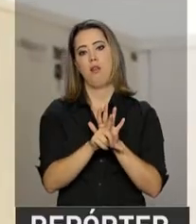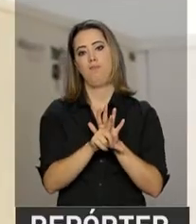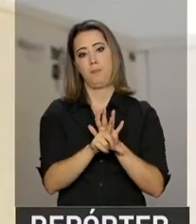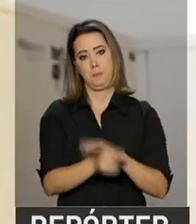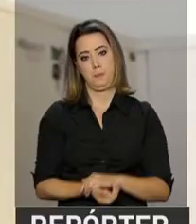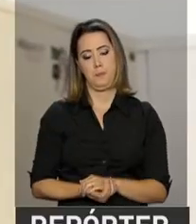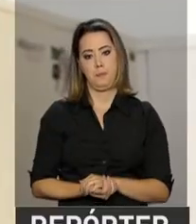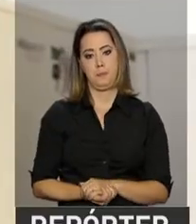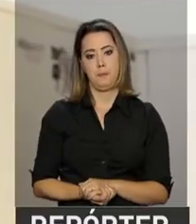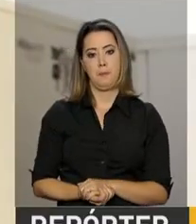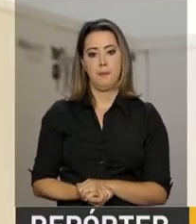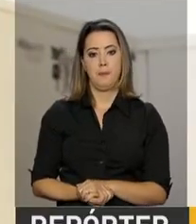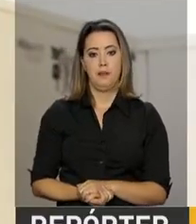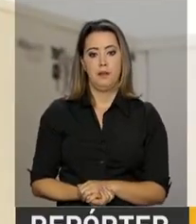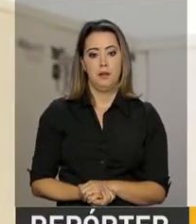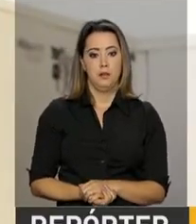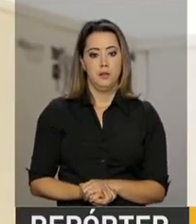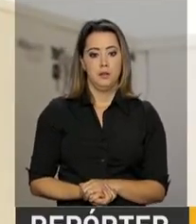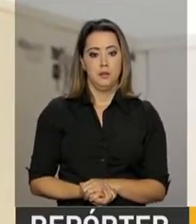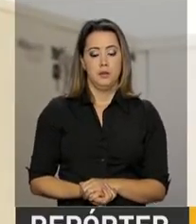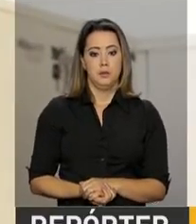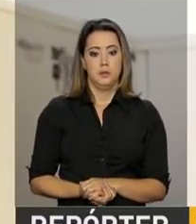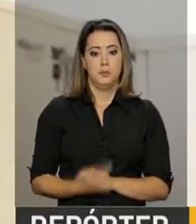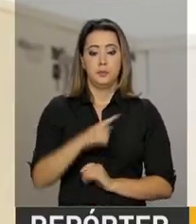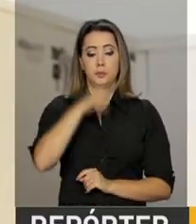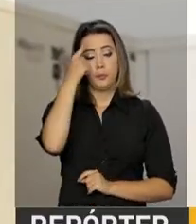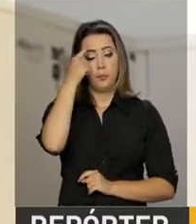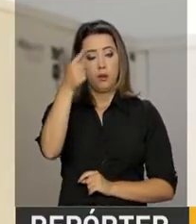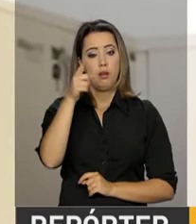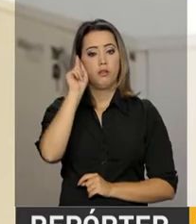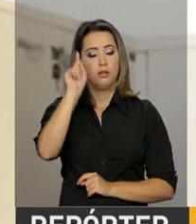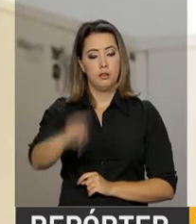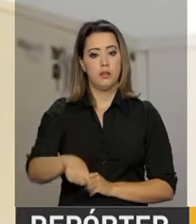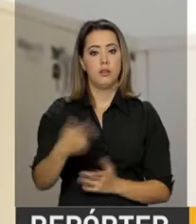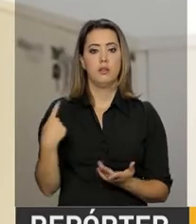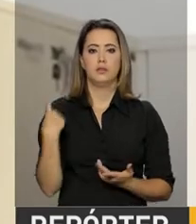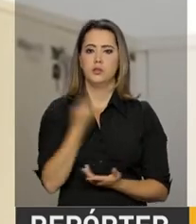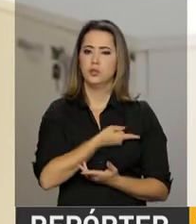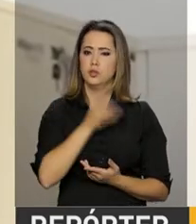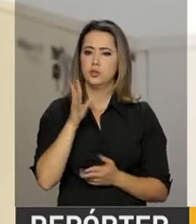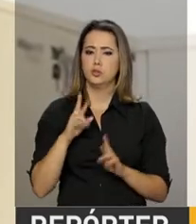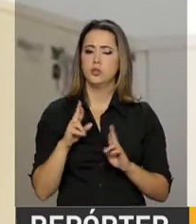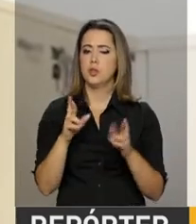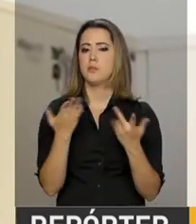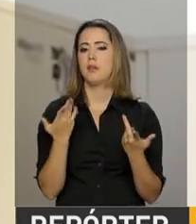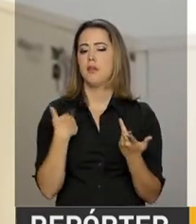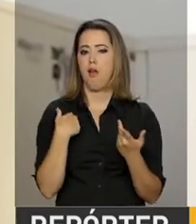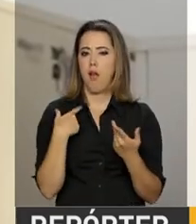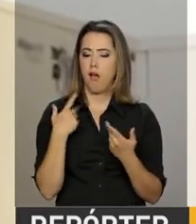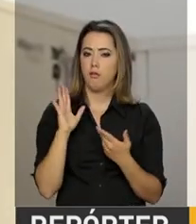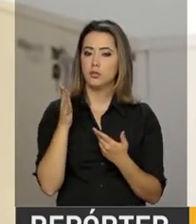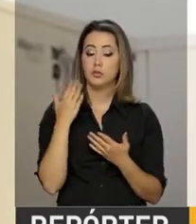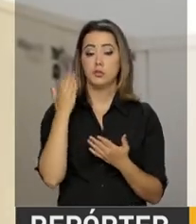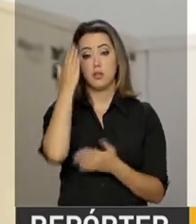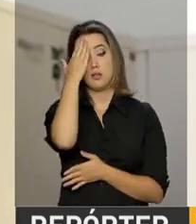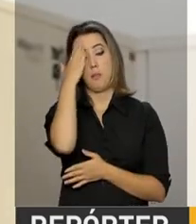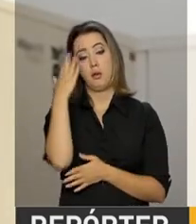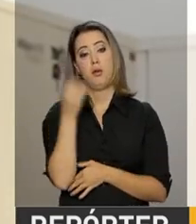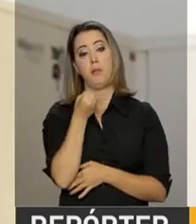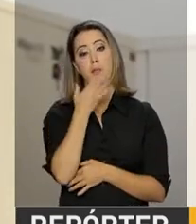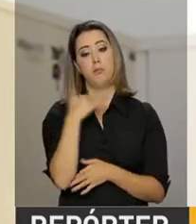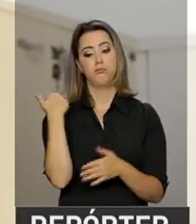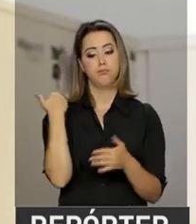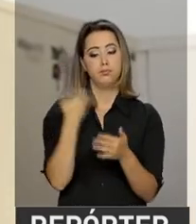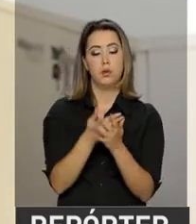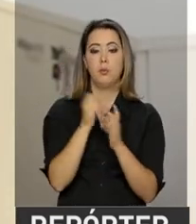é a idéia que está por trás era algo que a gente já esperava por ele aguardava há muito tempo né é